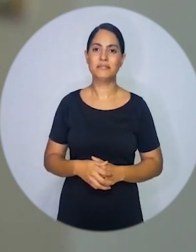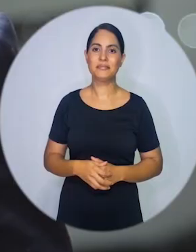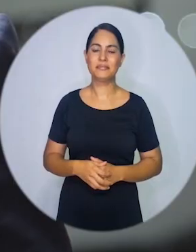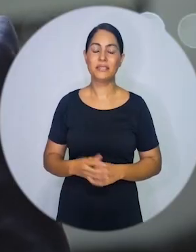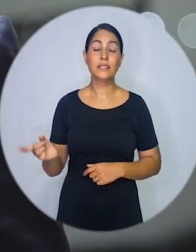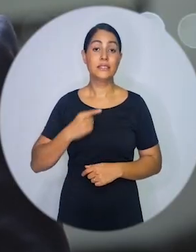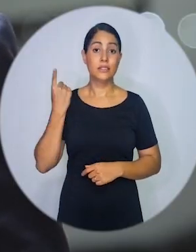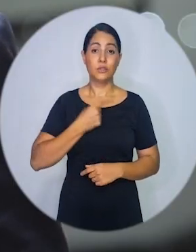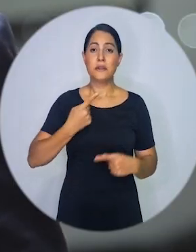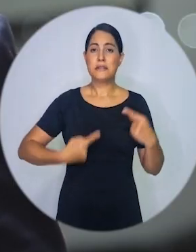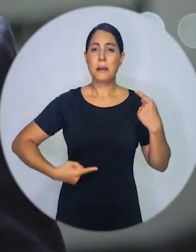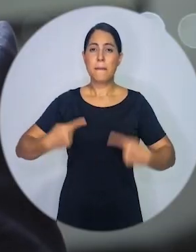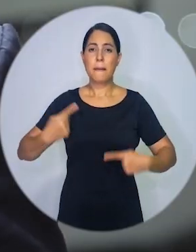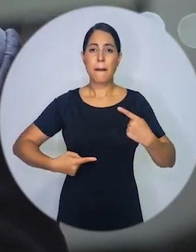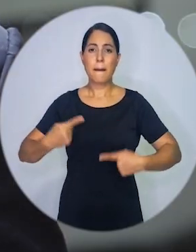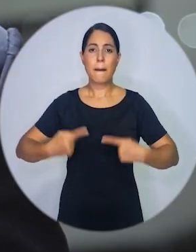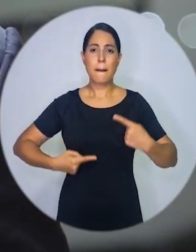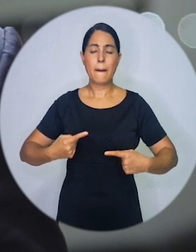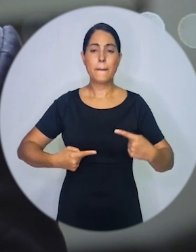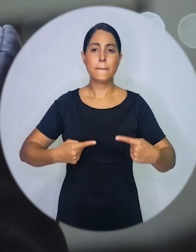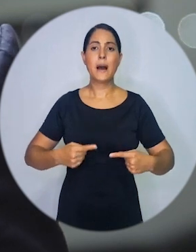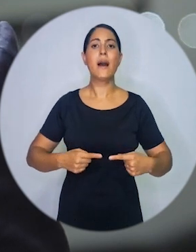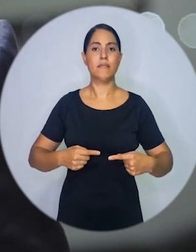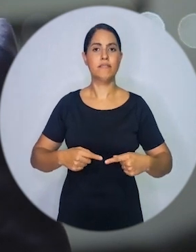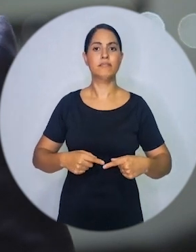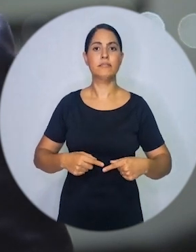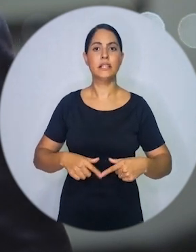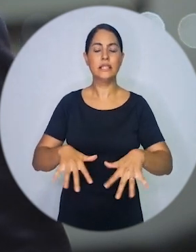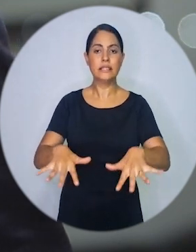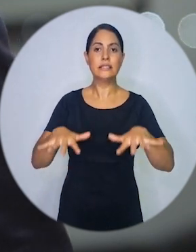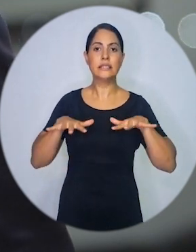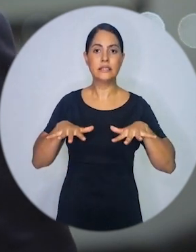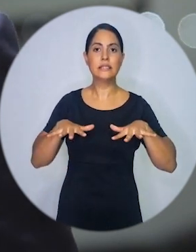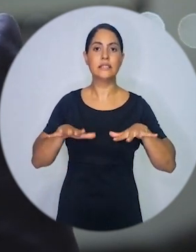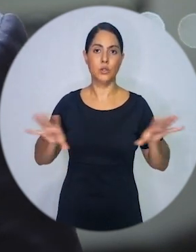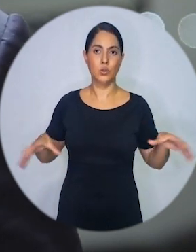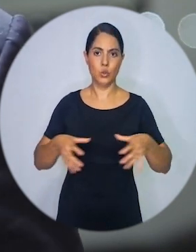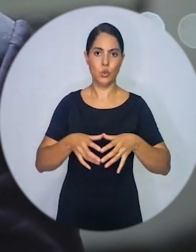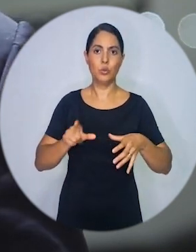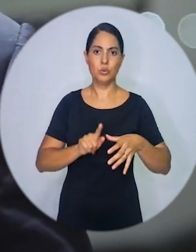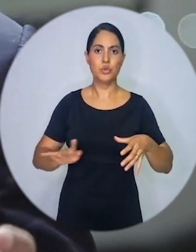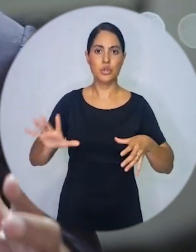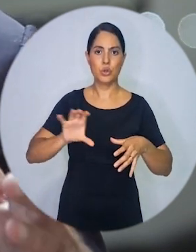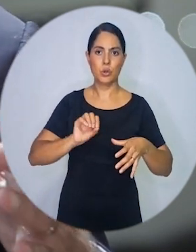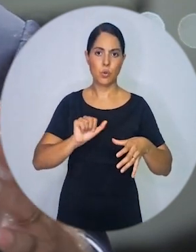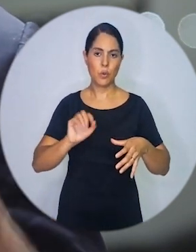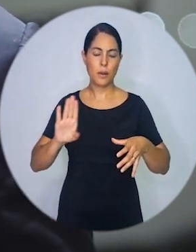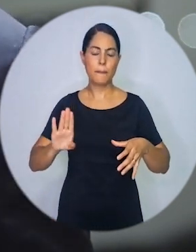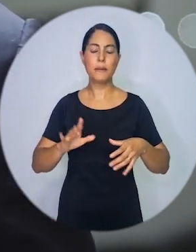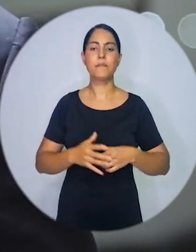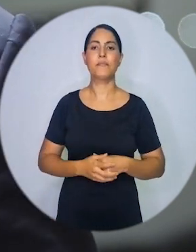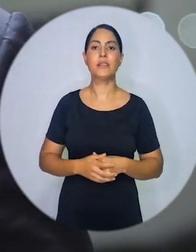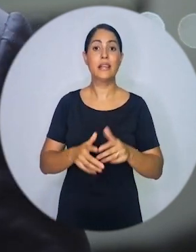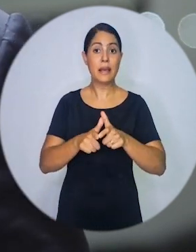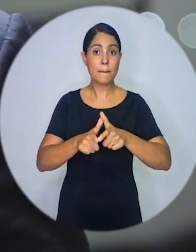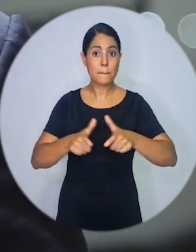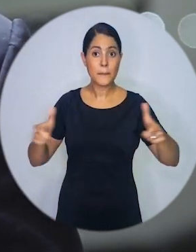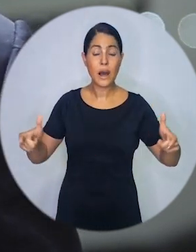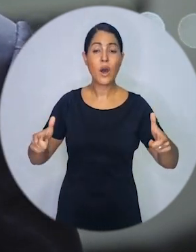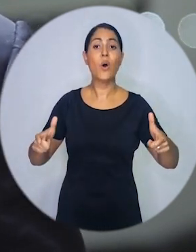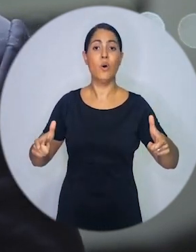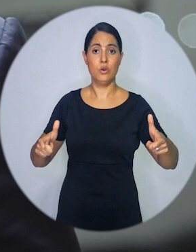Rocha. Tivemos um grande debate realizado na última sessão do Pleno, em que a unanimidade